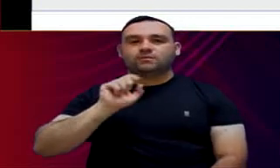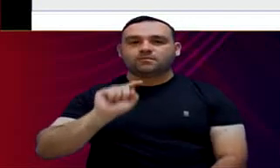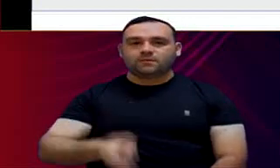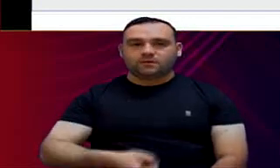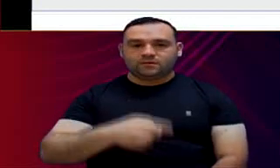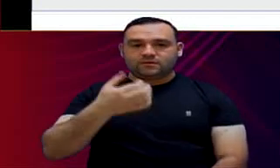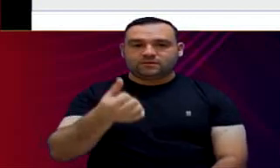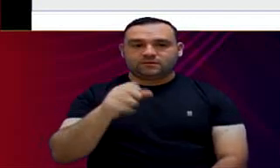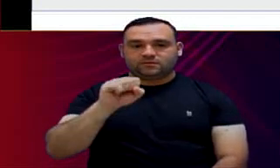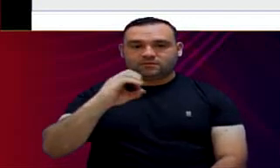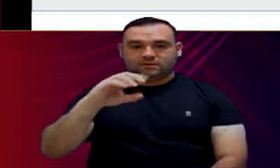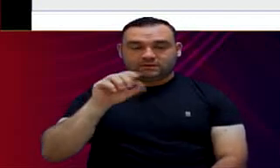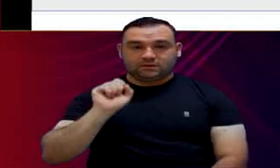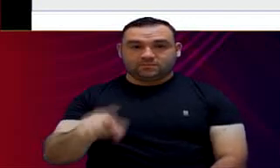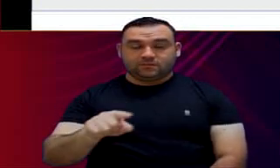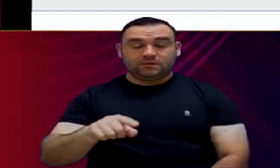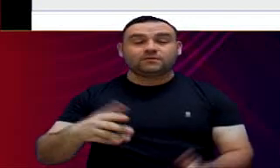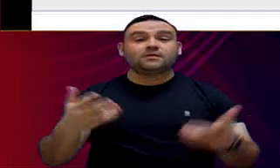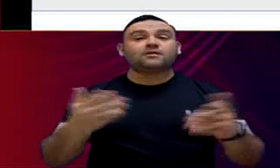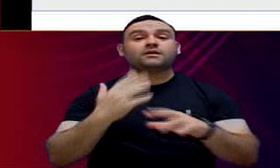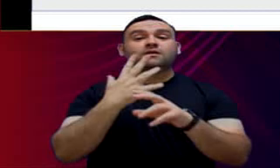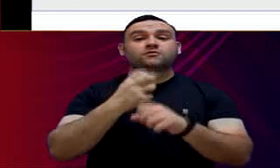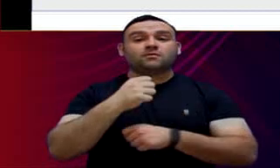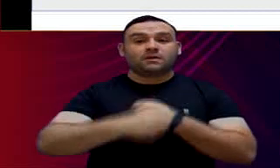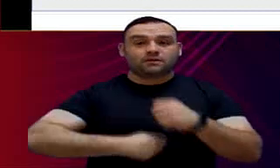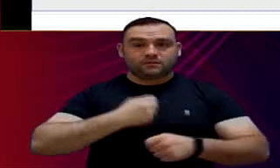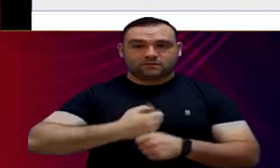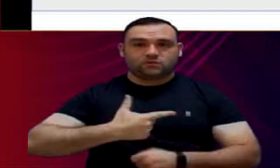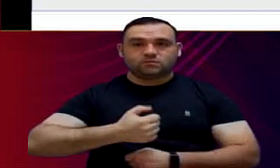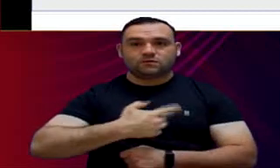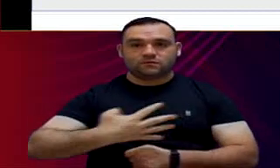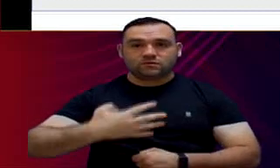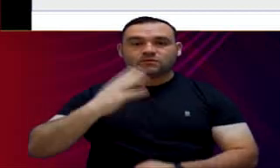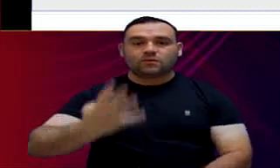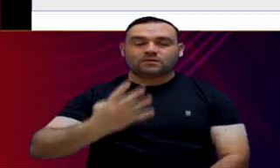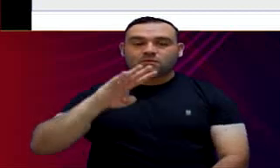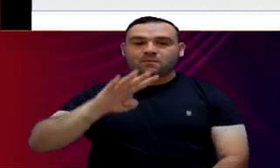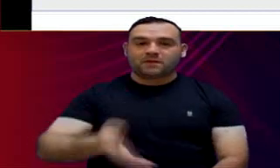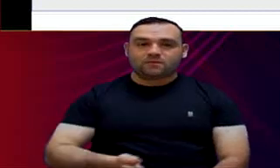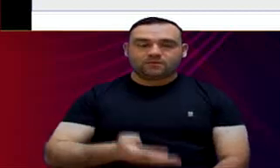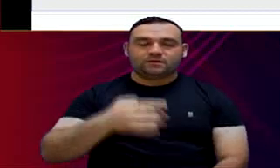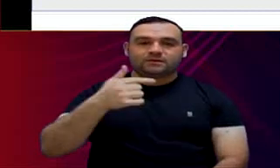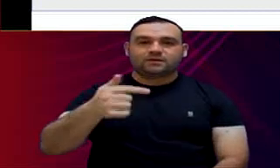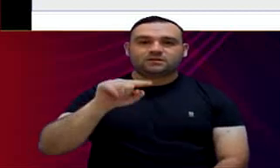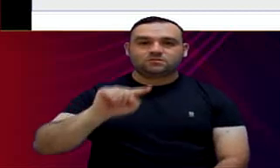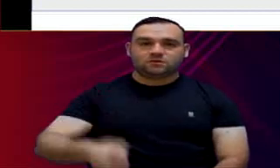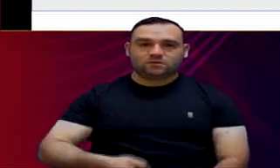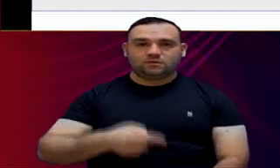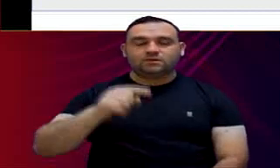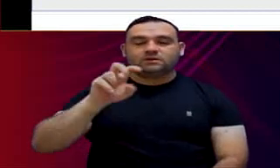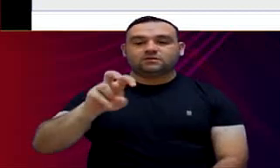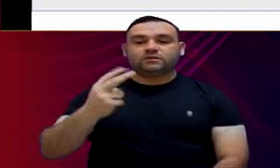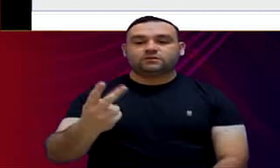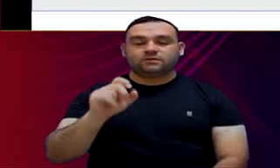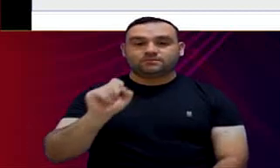680 mil e é estimativa para 2024 de 4 milhões 7 milhões